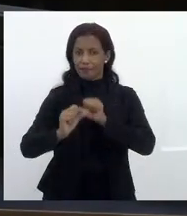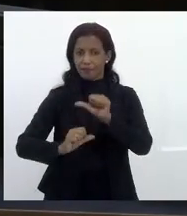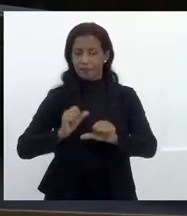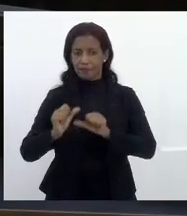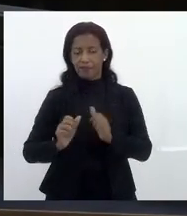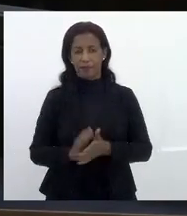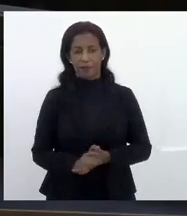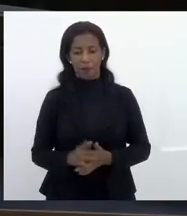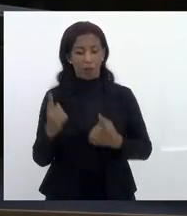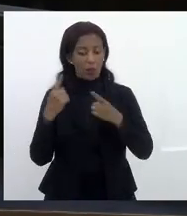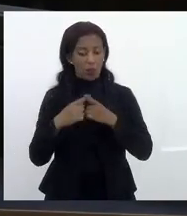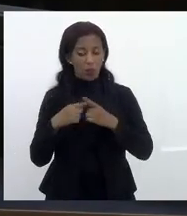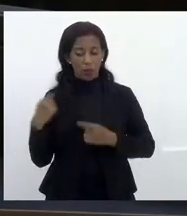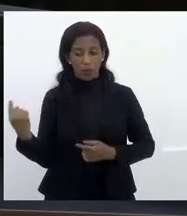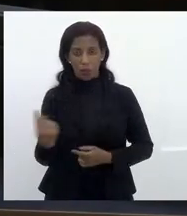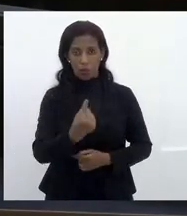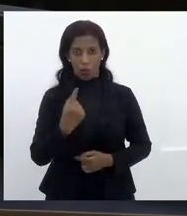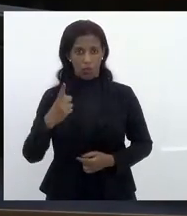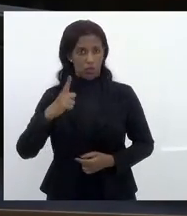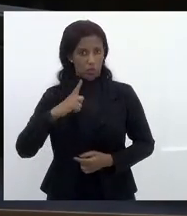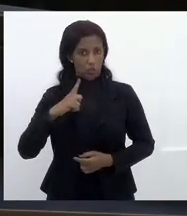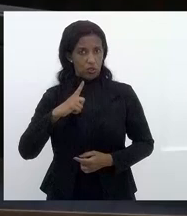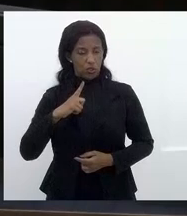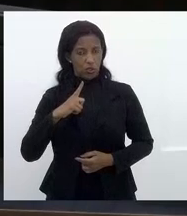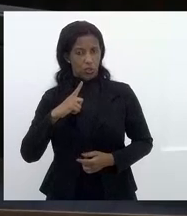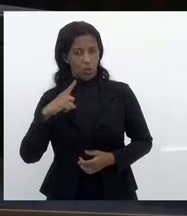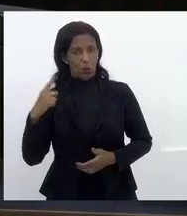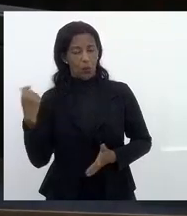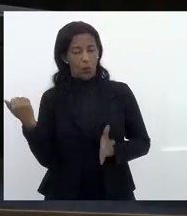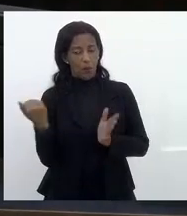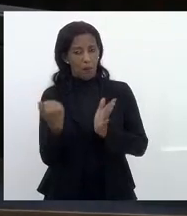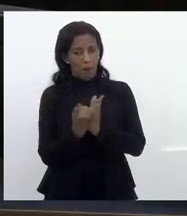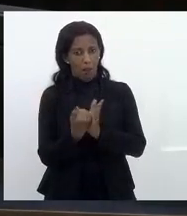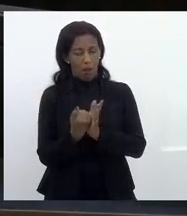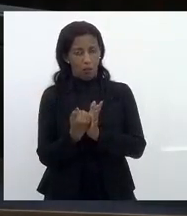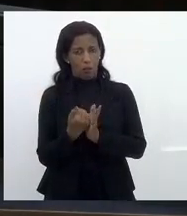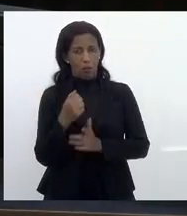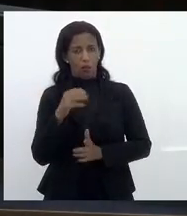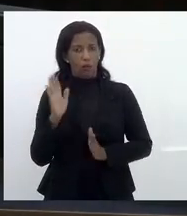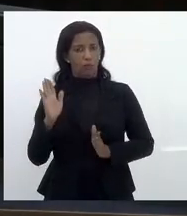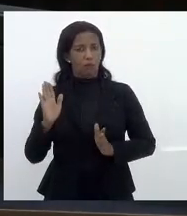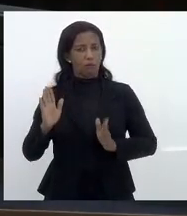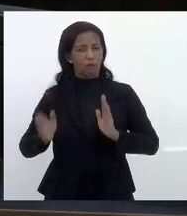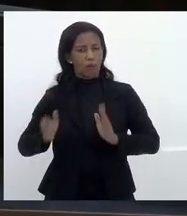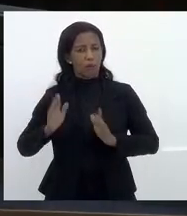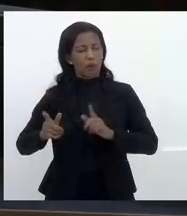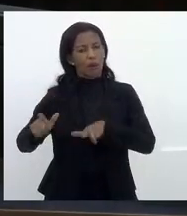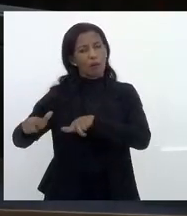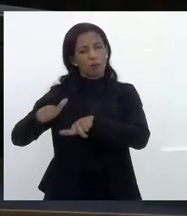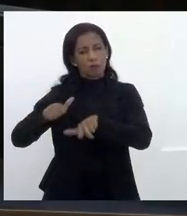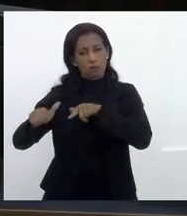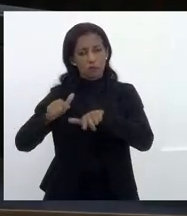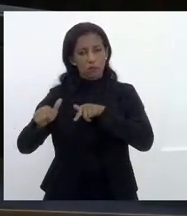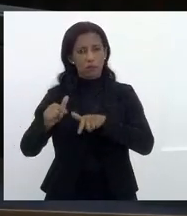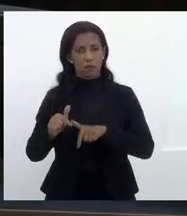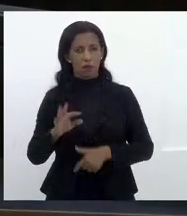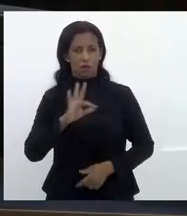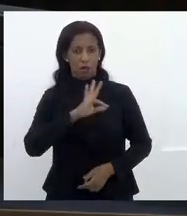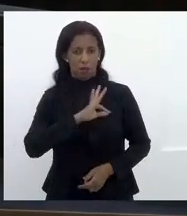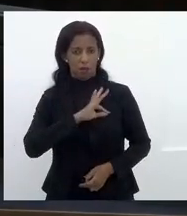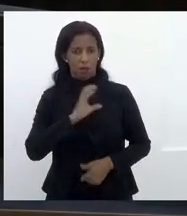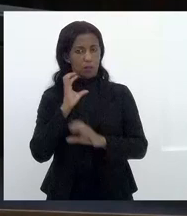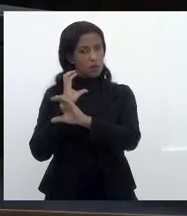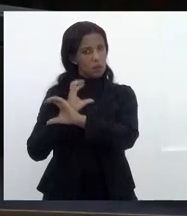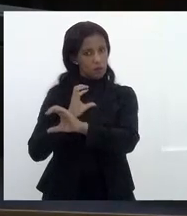porque nós temos lá o Marco temporal para os servidores da